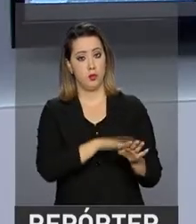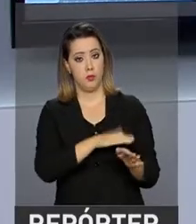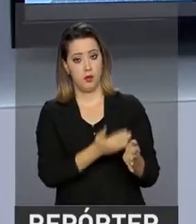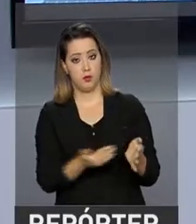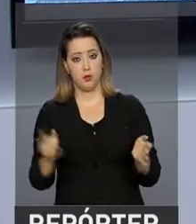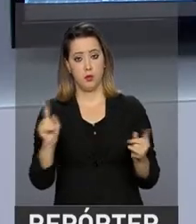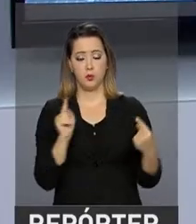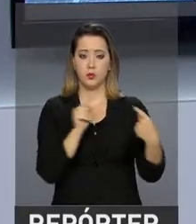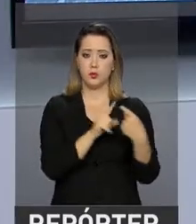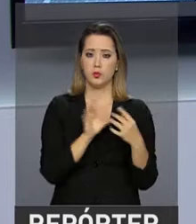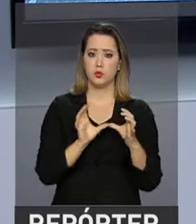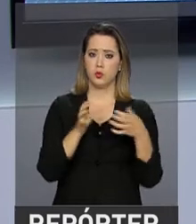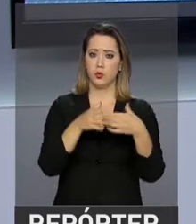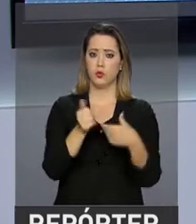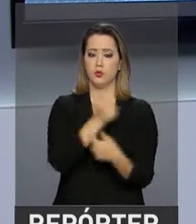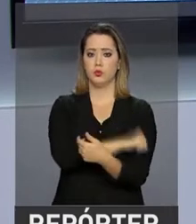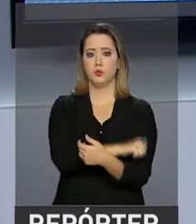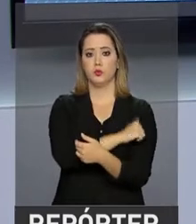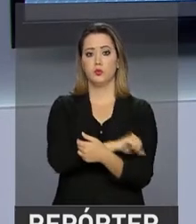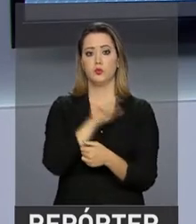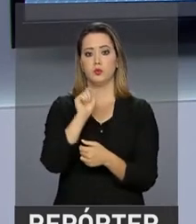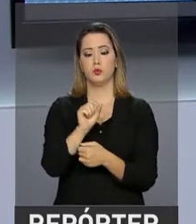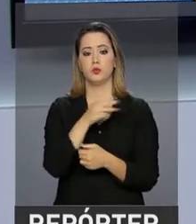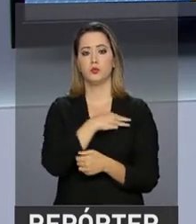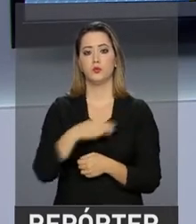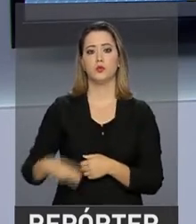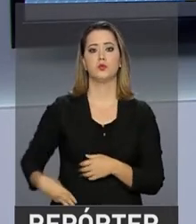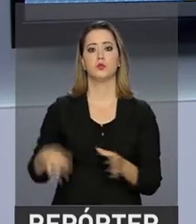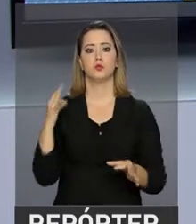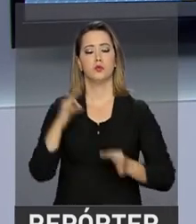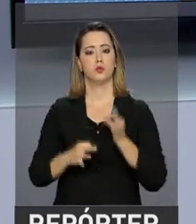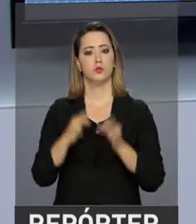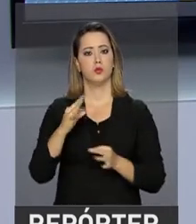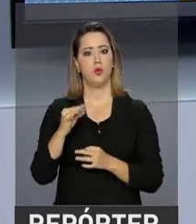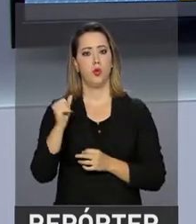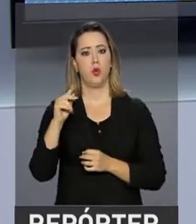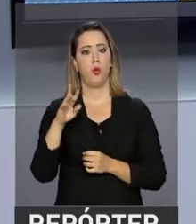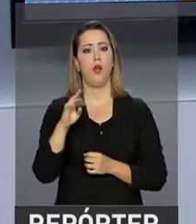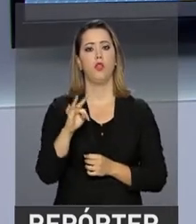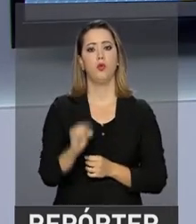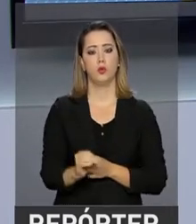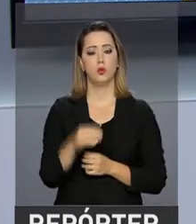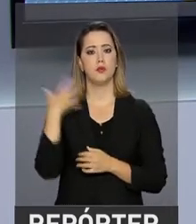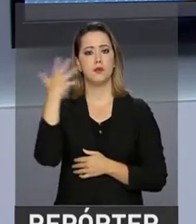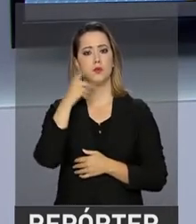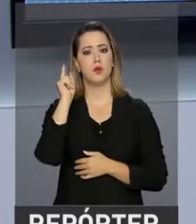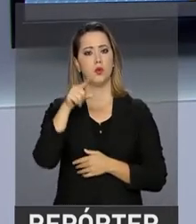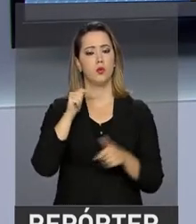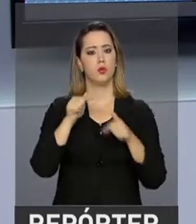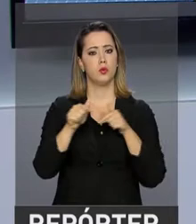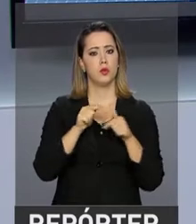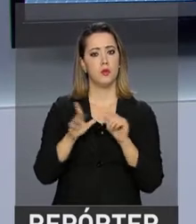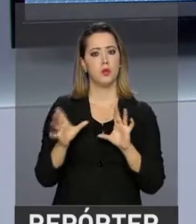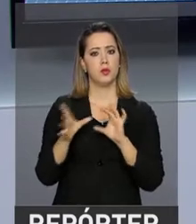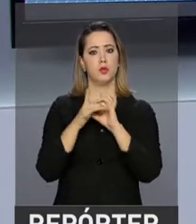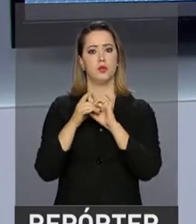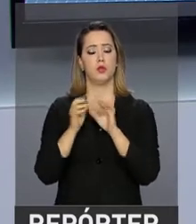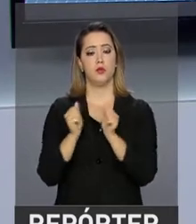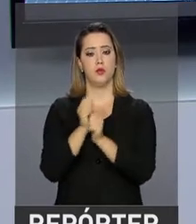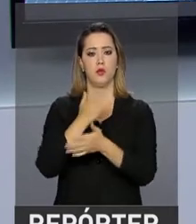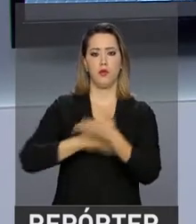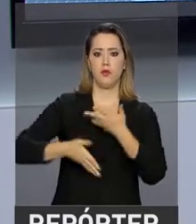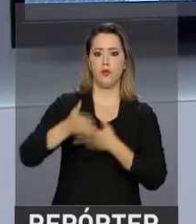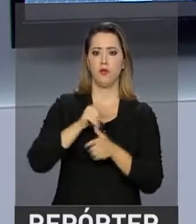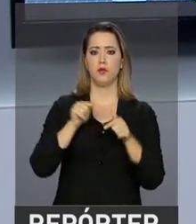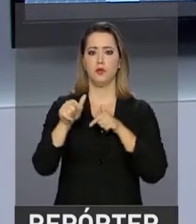o foco é a região metropolitana do Rio de Janeiro. O ministro da Justiça, Torquato Jardim, explicou que a atuação é integrada e